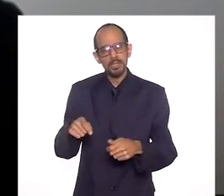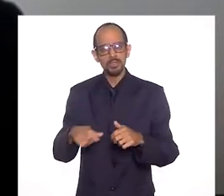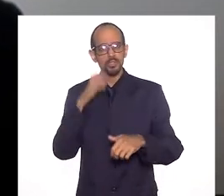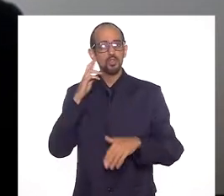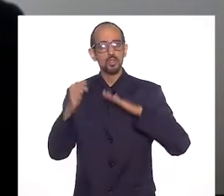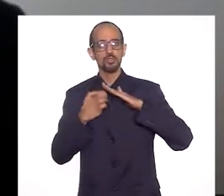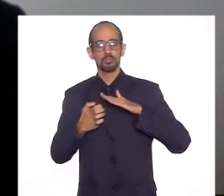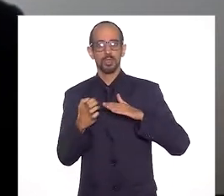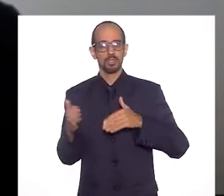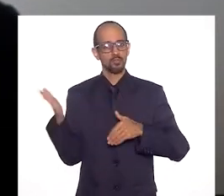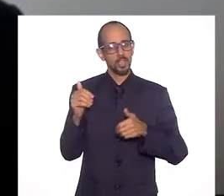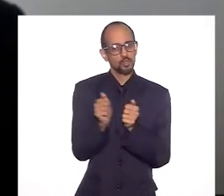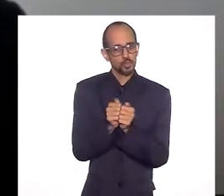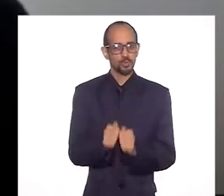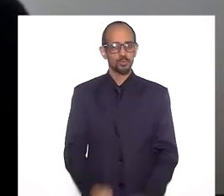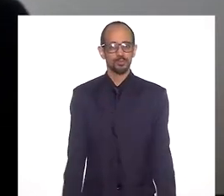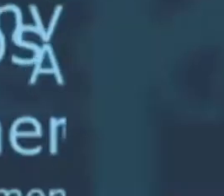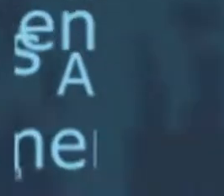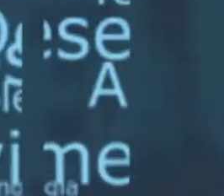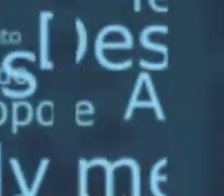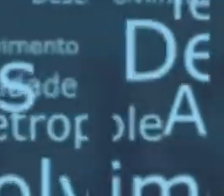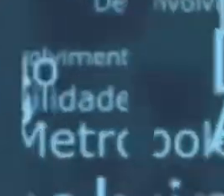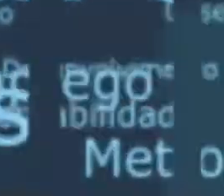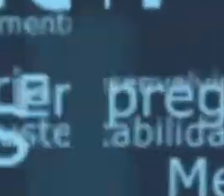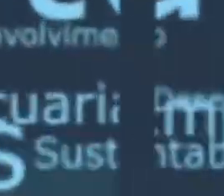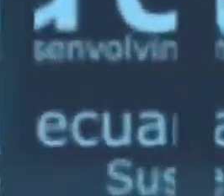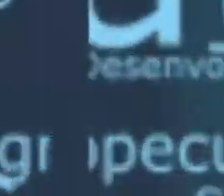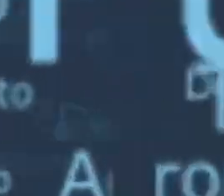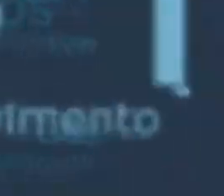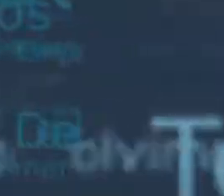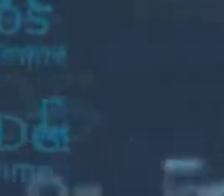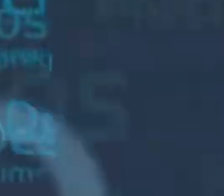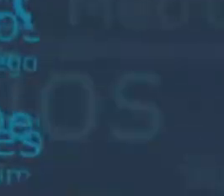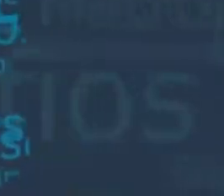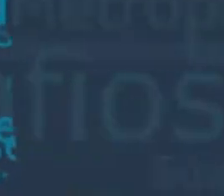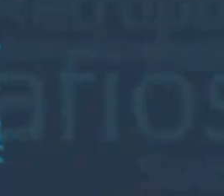disponíveis para esses empreendedores. Vem com a gente!